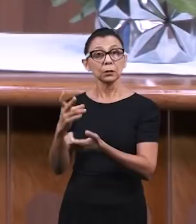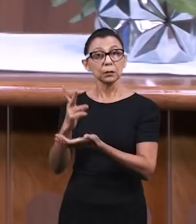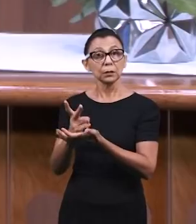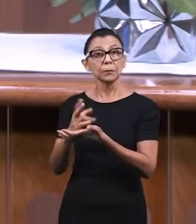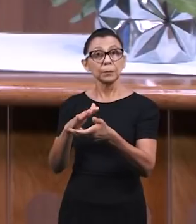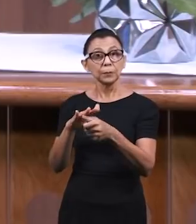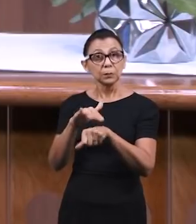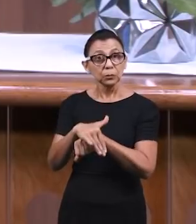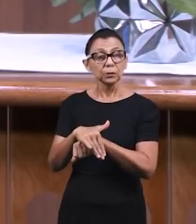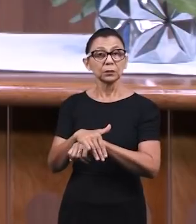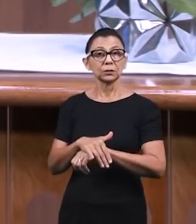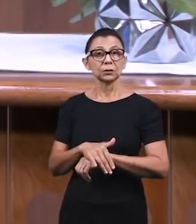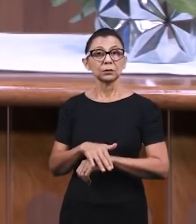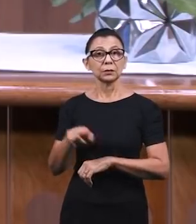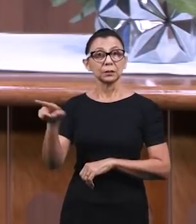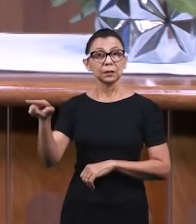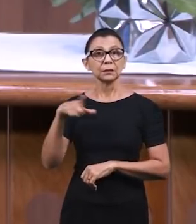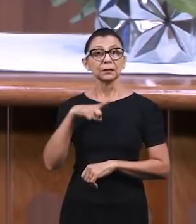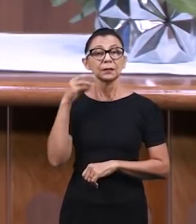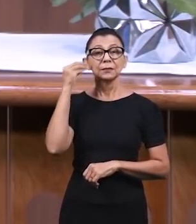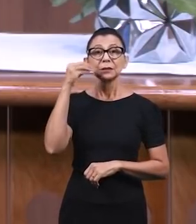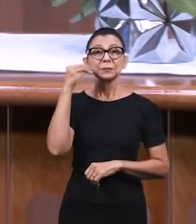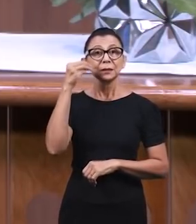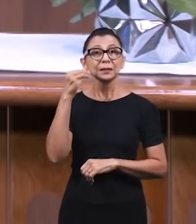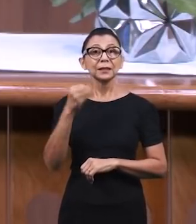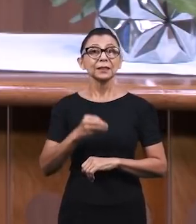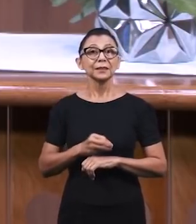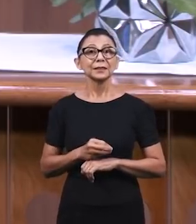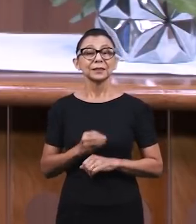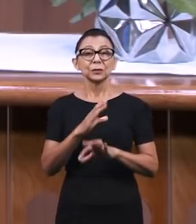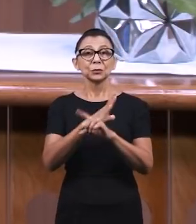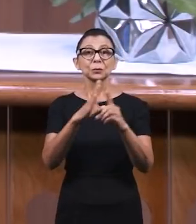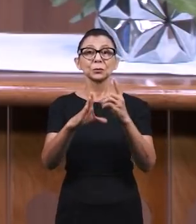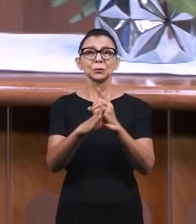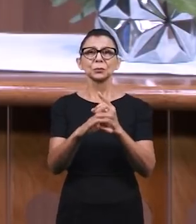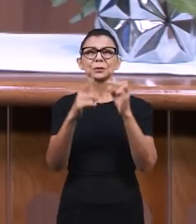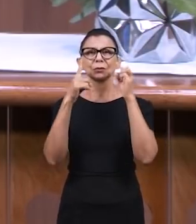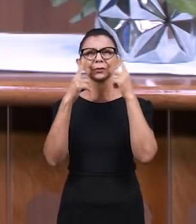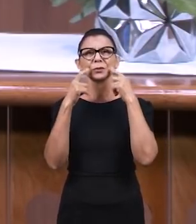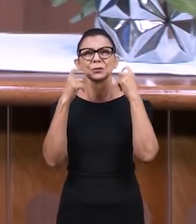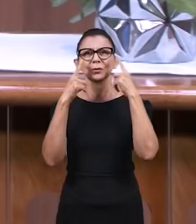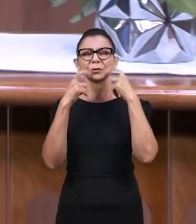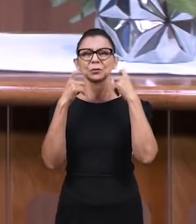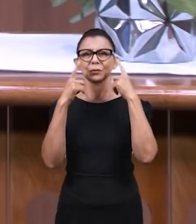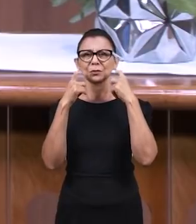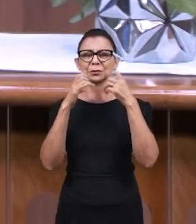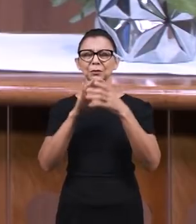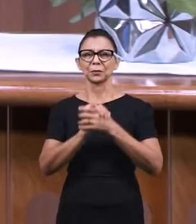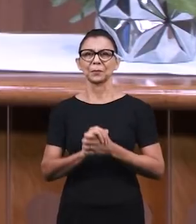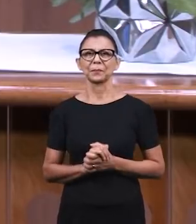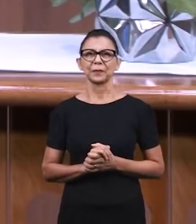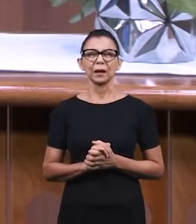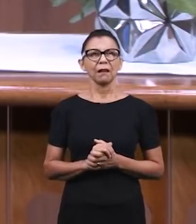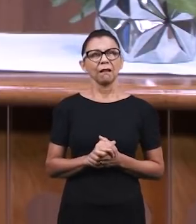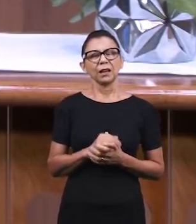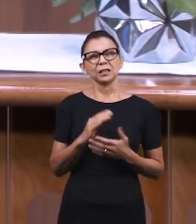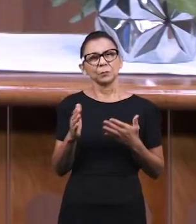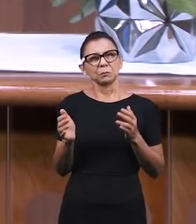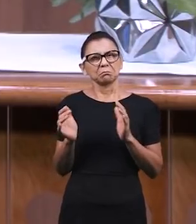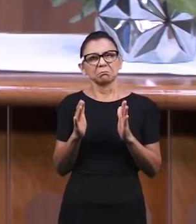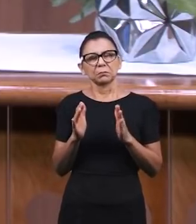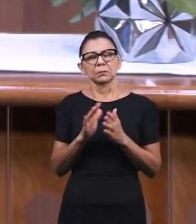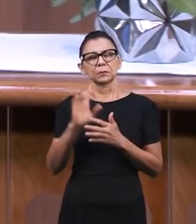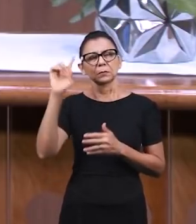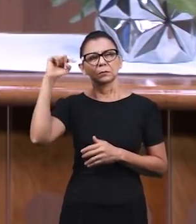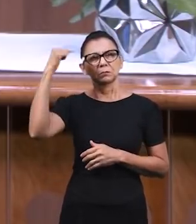naquela noite. E essa senhora teve uma experiência e chorou muito naquele culto. ela me disse o seguinte, depois